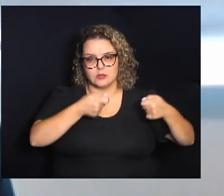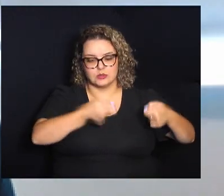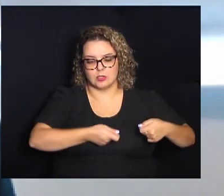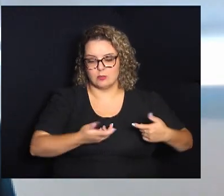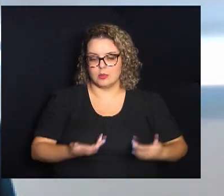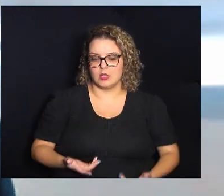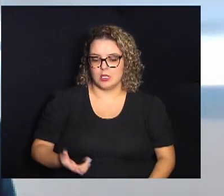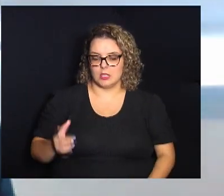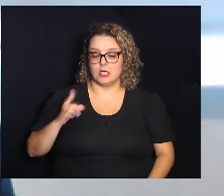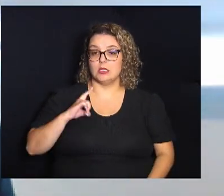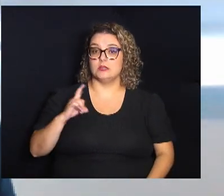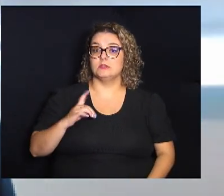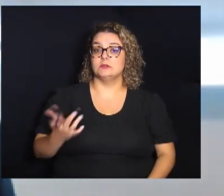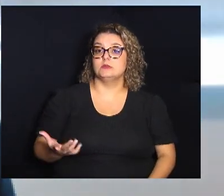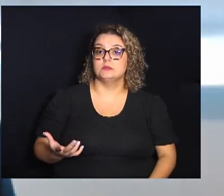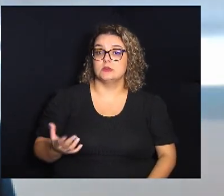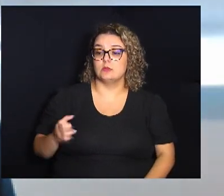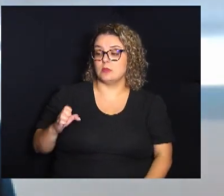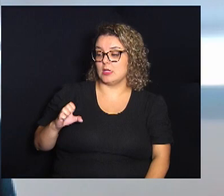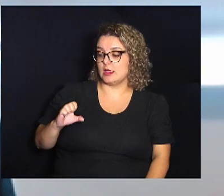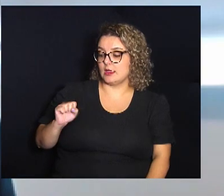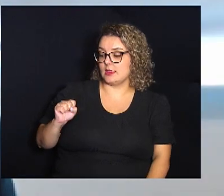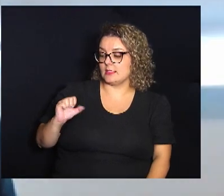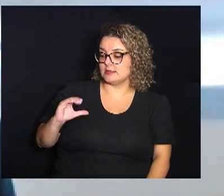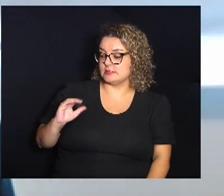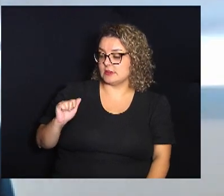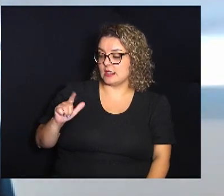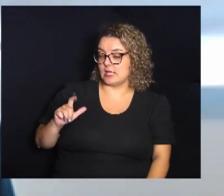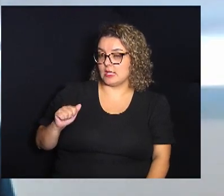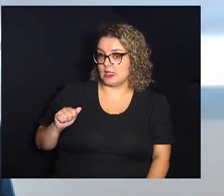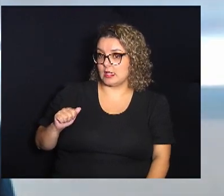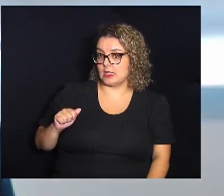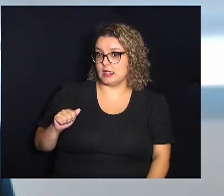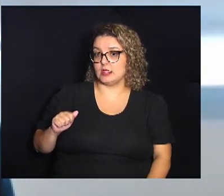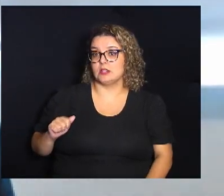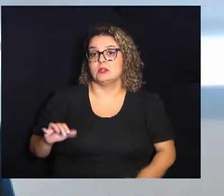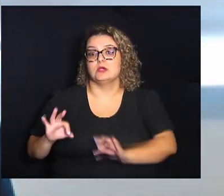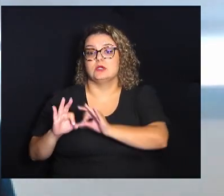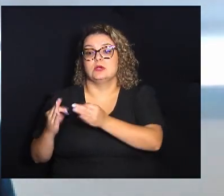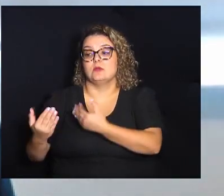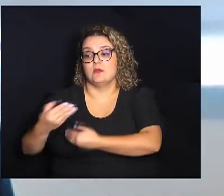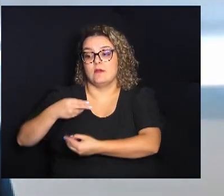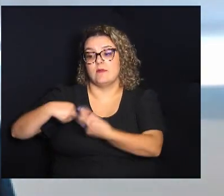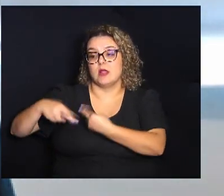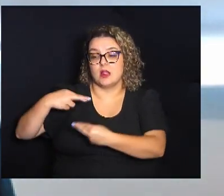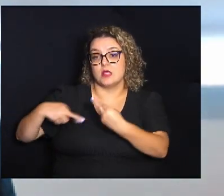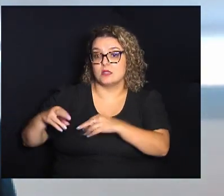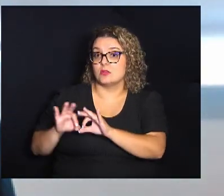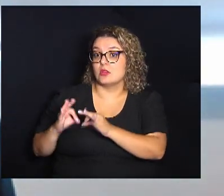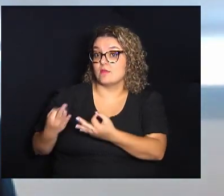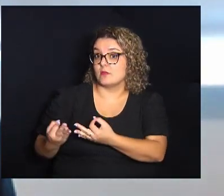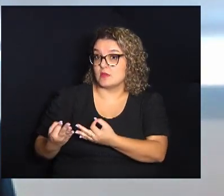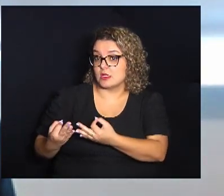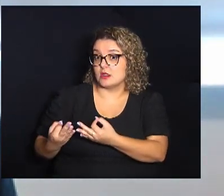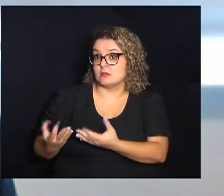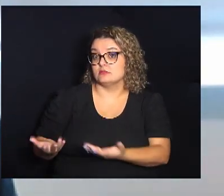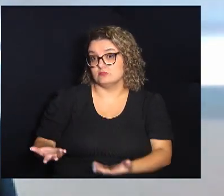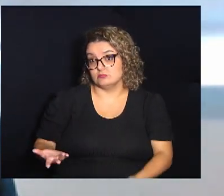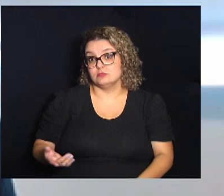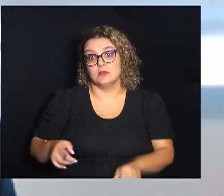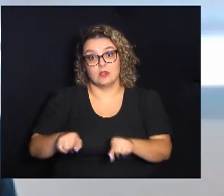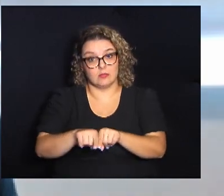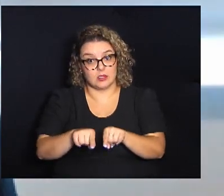até uma escala de familiaridade direta ou indireta que está na legislação, né? Eu acho que